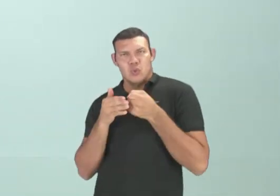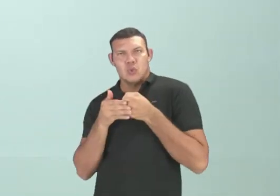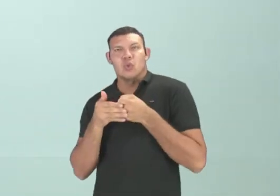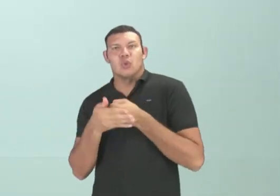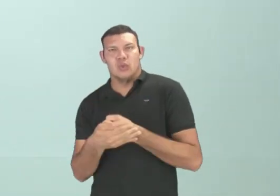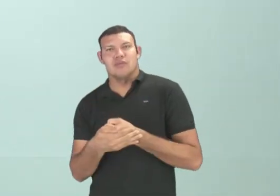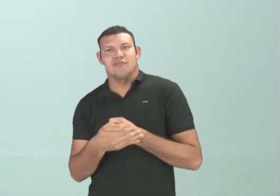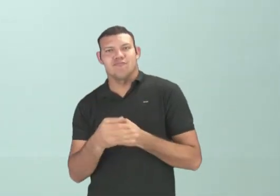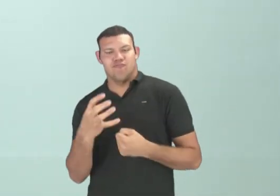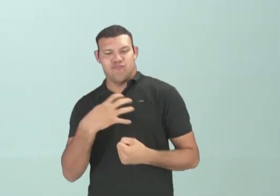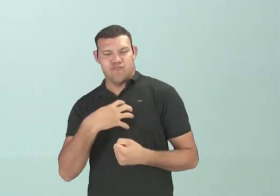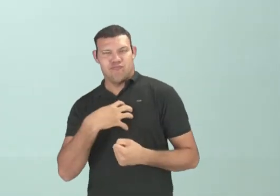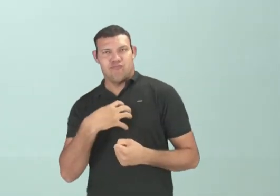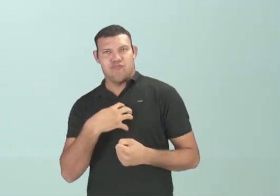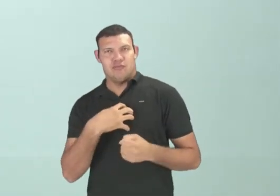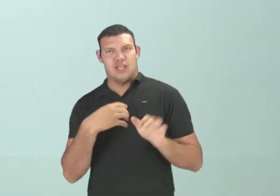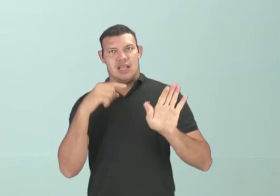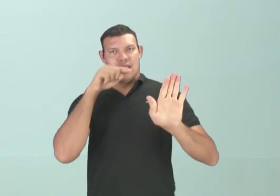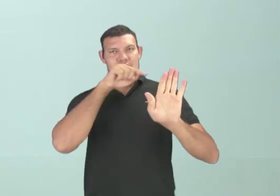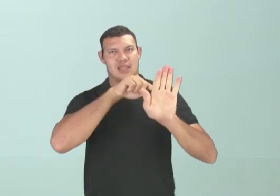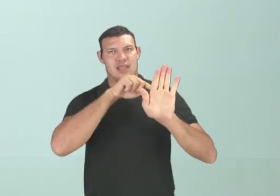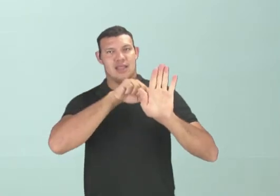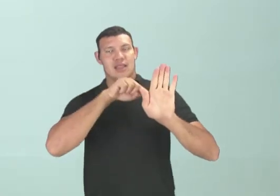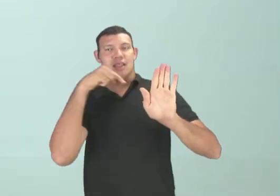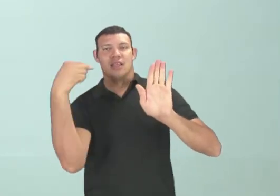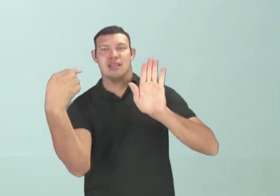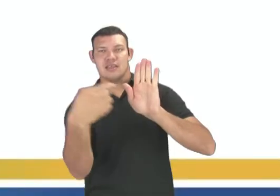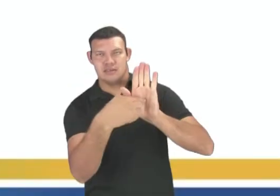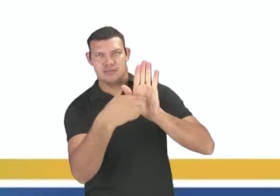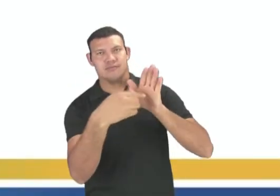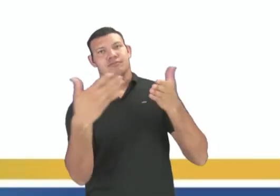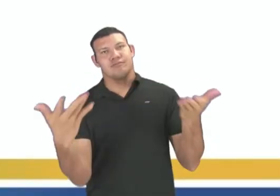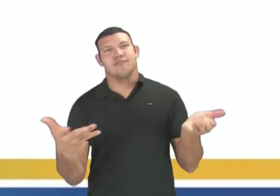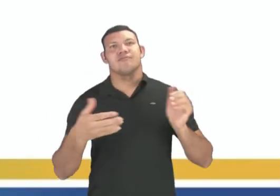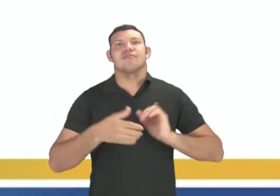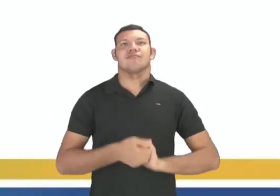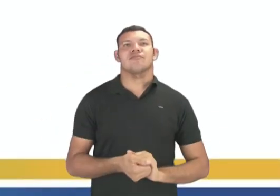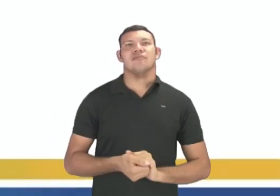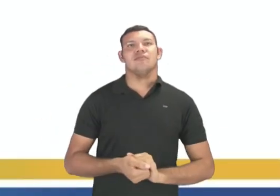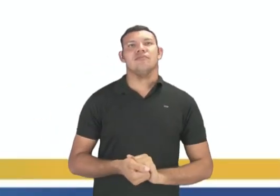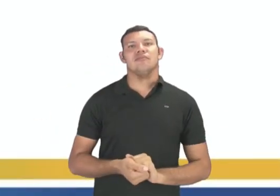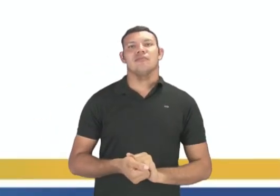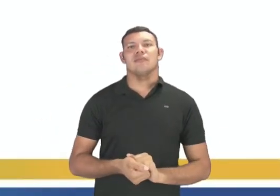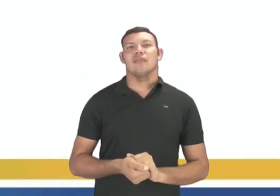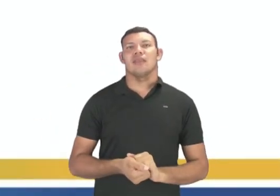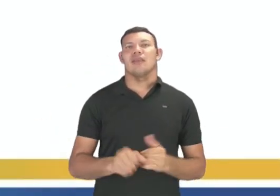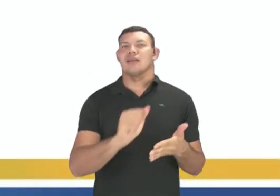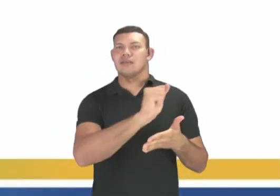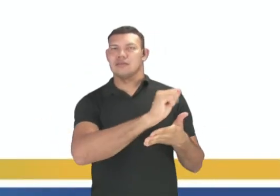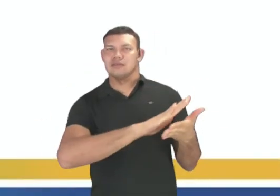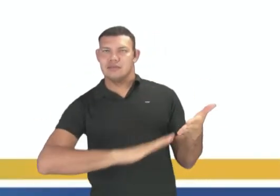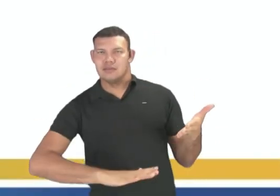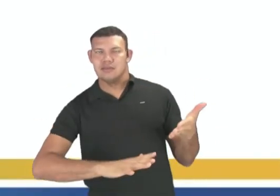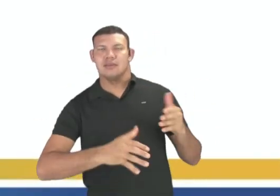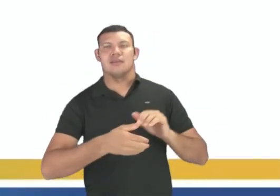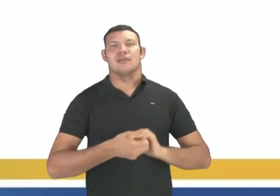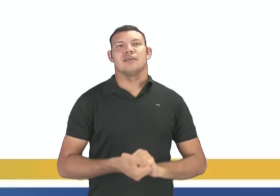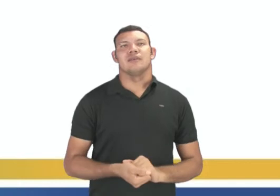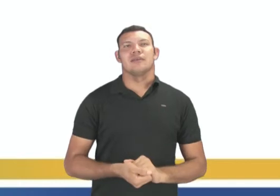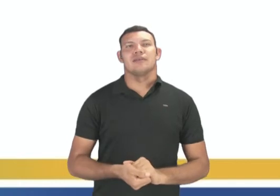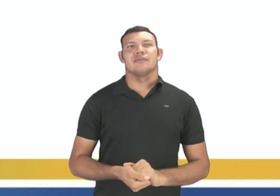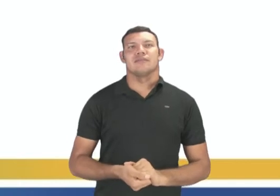disfarçar esse tom que eles tinham dentro dos seus textos. Certo? Então vamos para o nosso